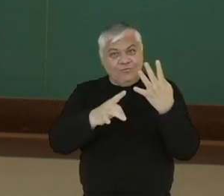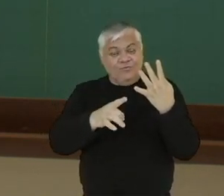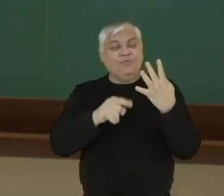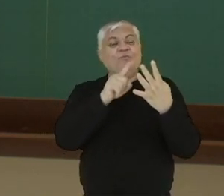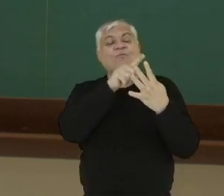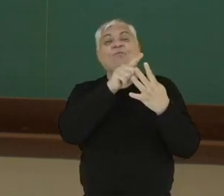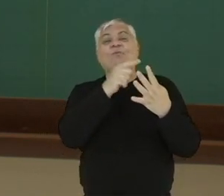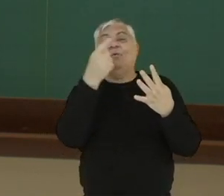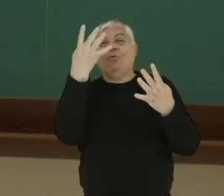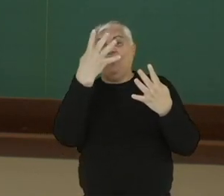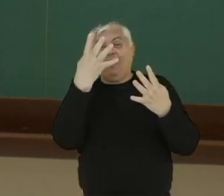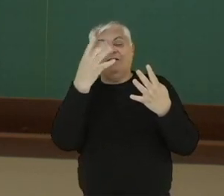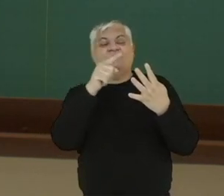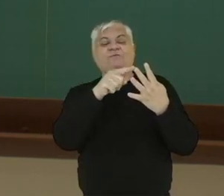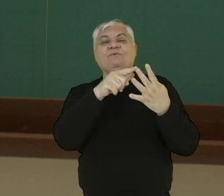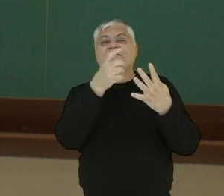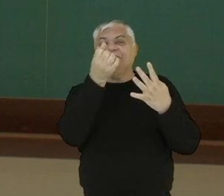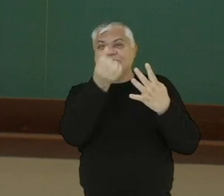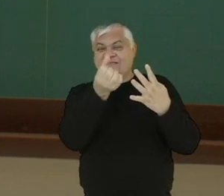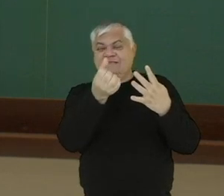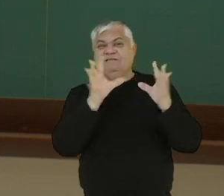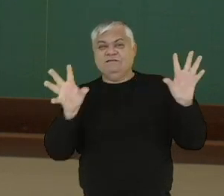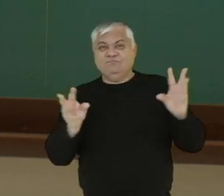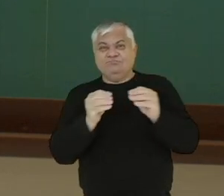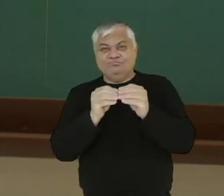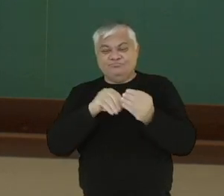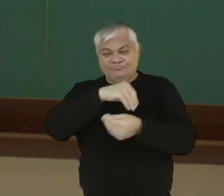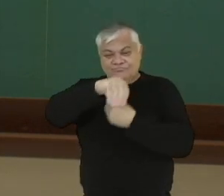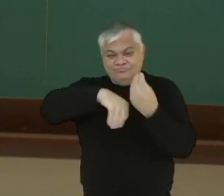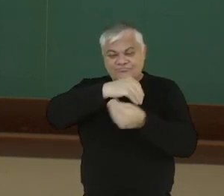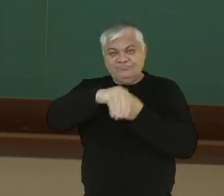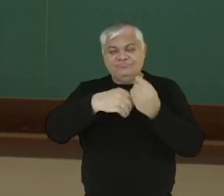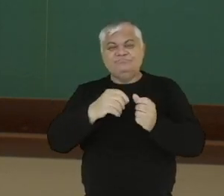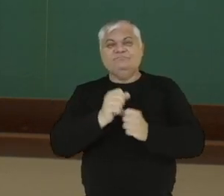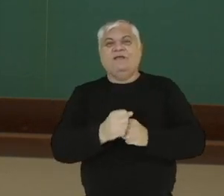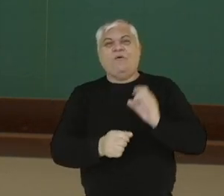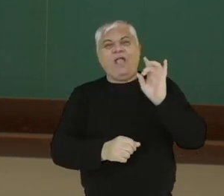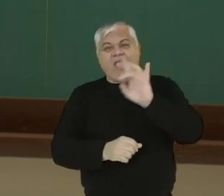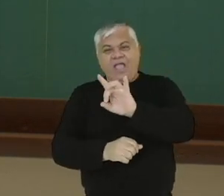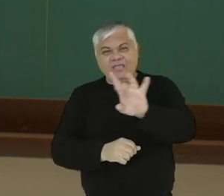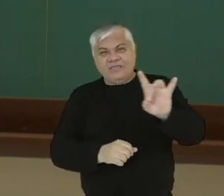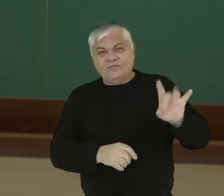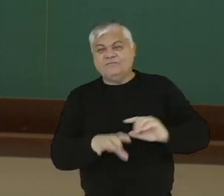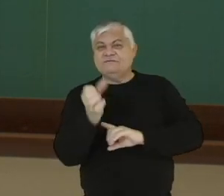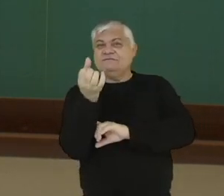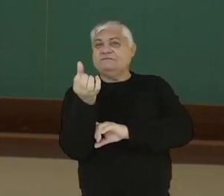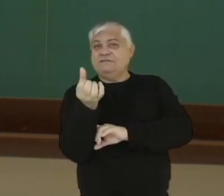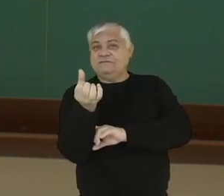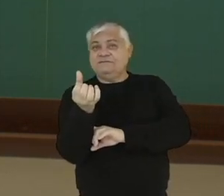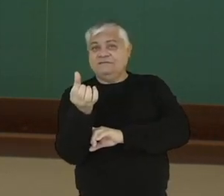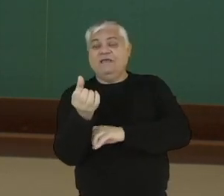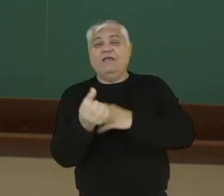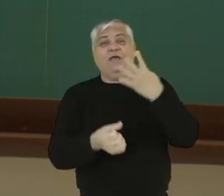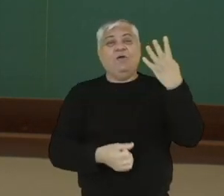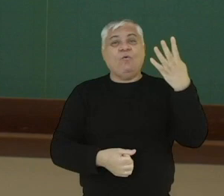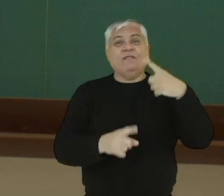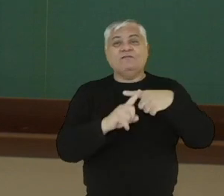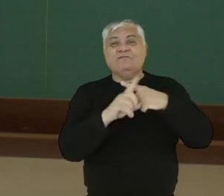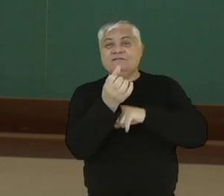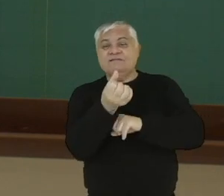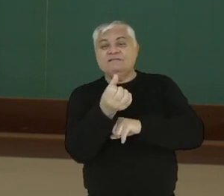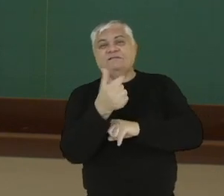para o segundo, cada número do primeiro dado vai ter 6 opções. 4 vezes 6,